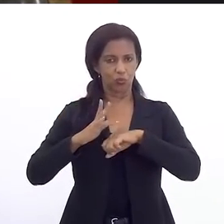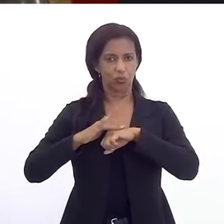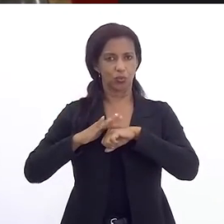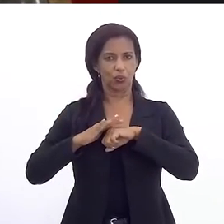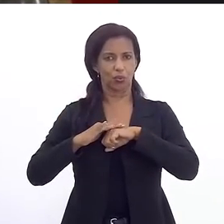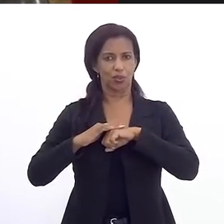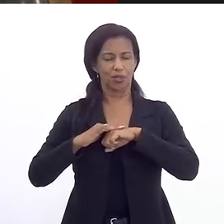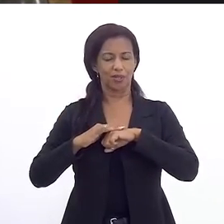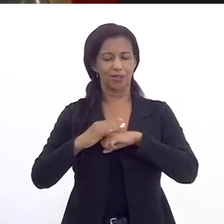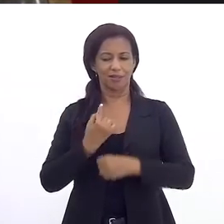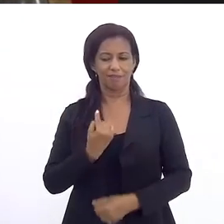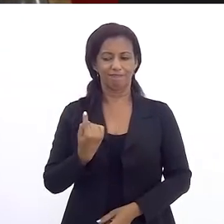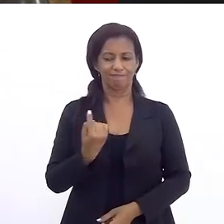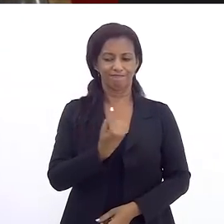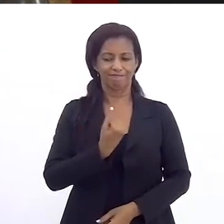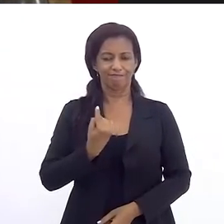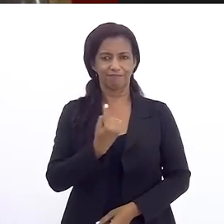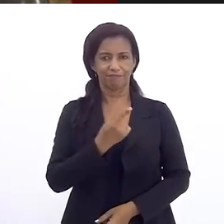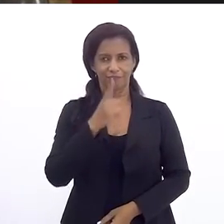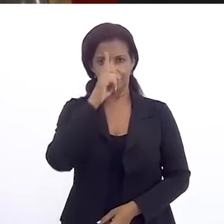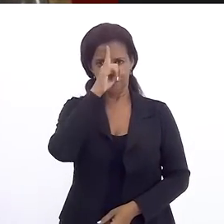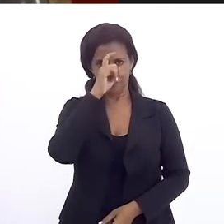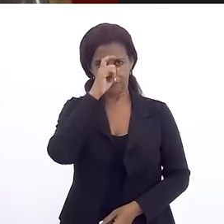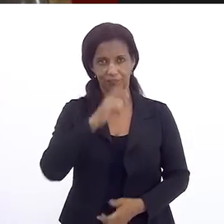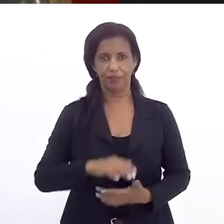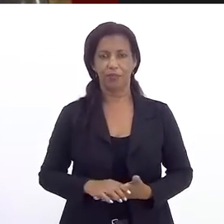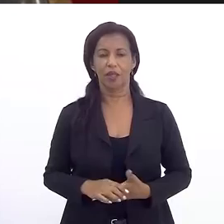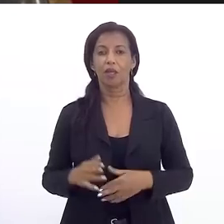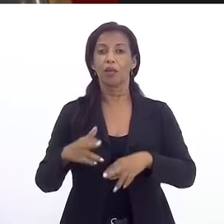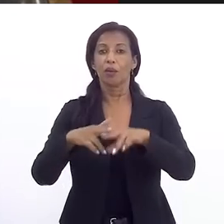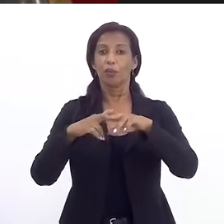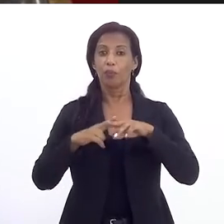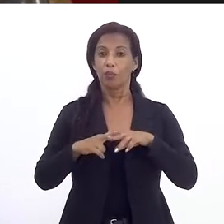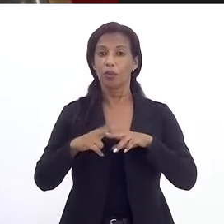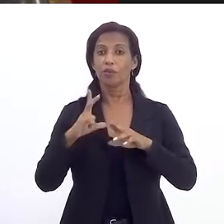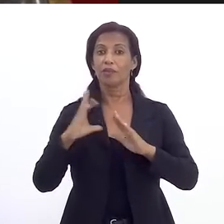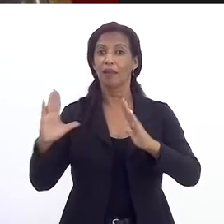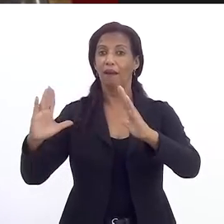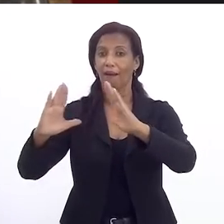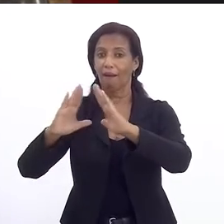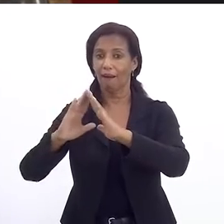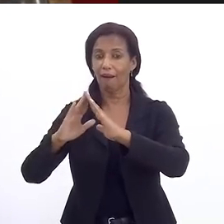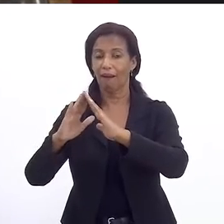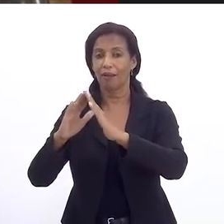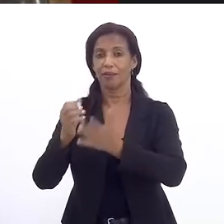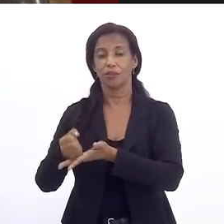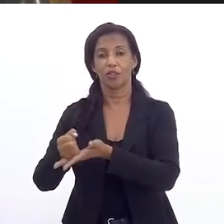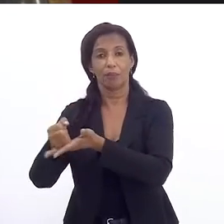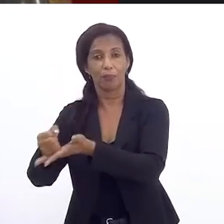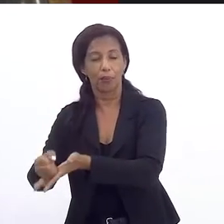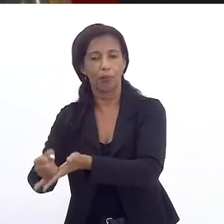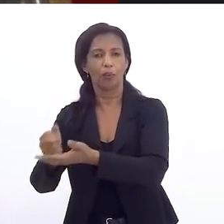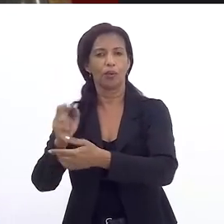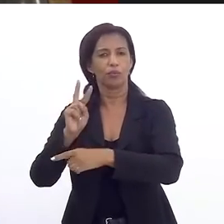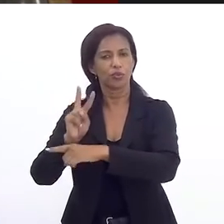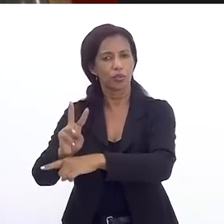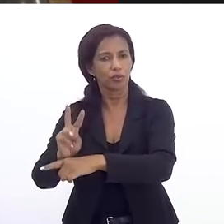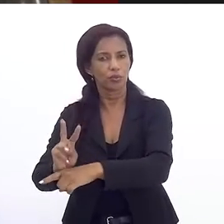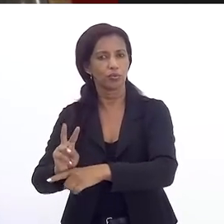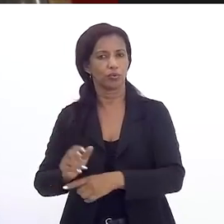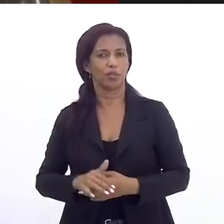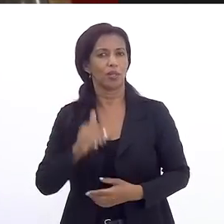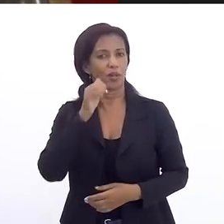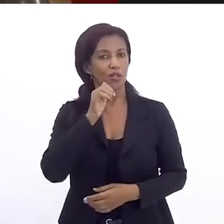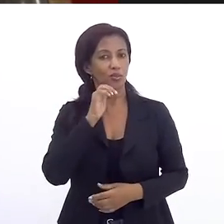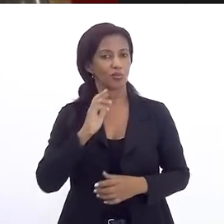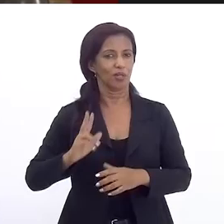isso que tem as casas de acolhimento para as mulheres vítimas de câncer. Então, assim, é essa realidade que a gente tem que mudar. Não